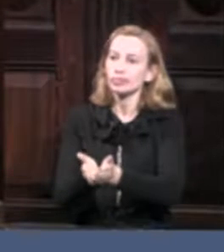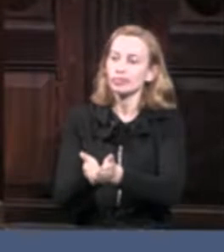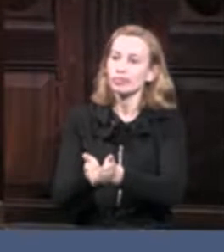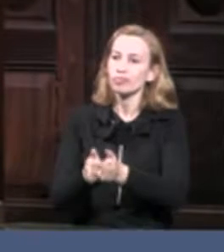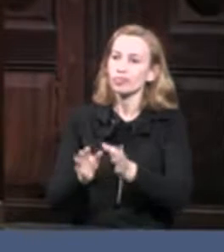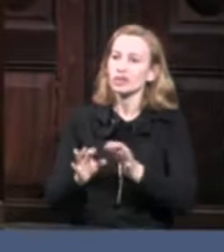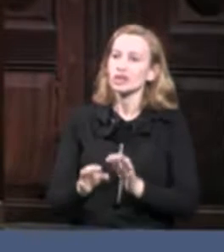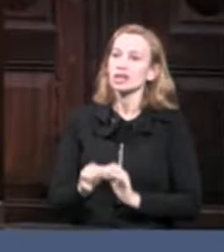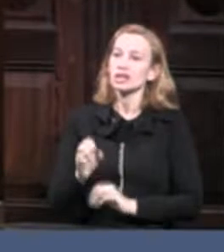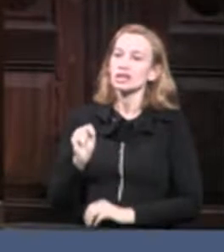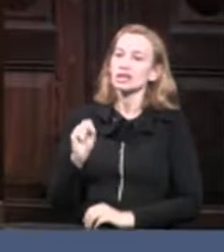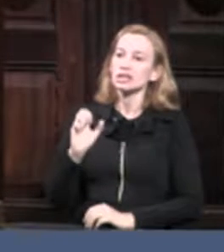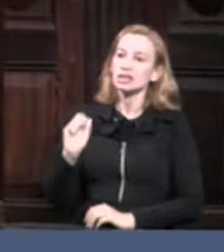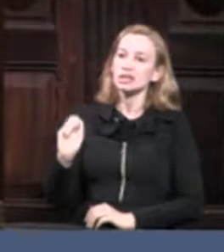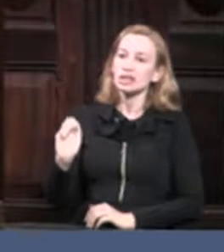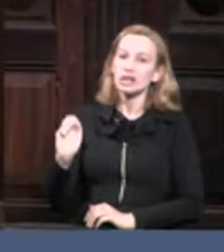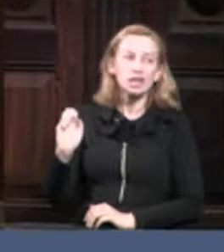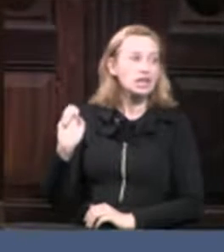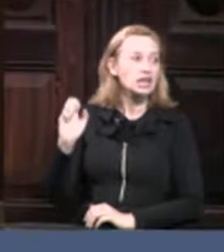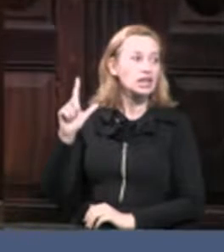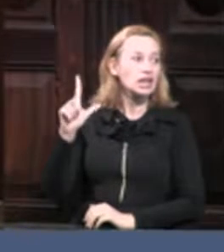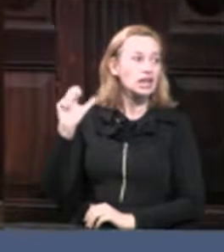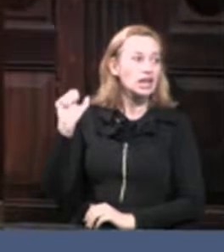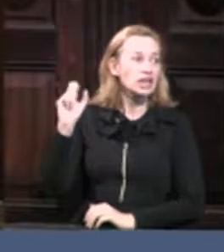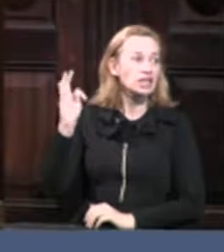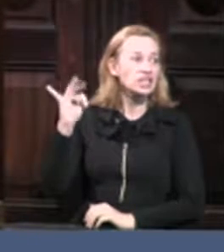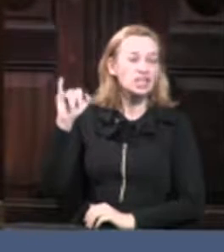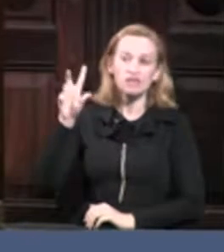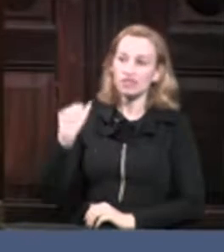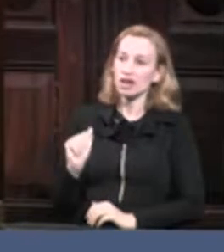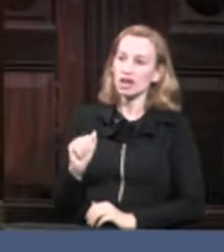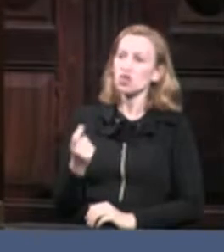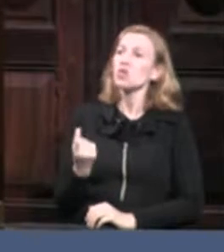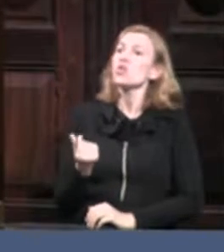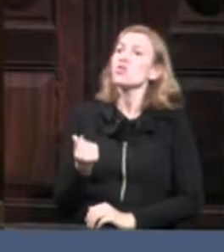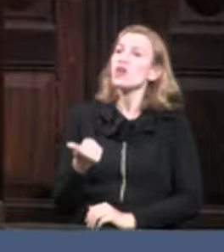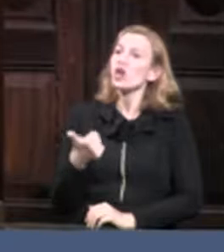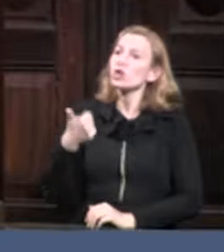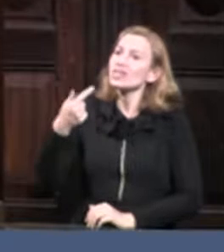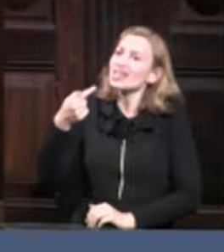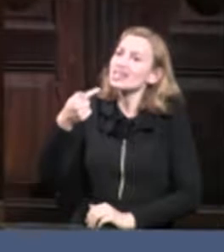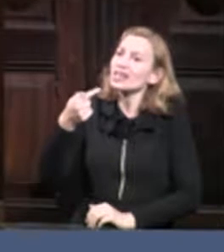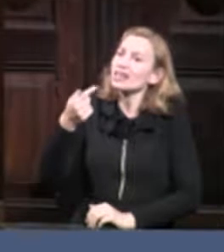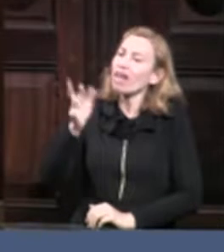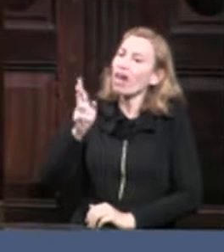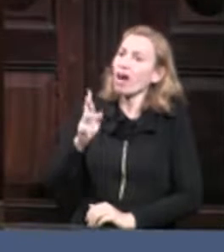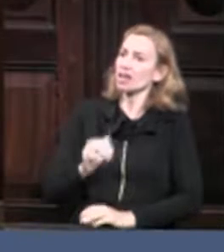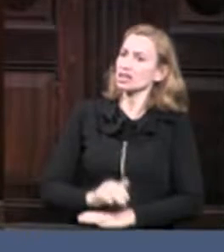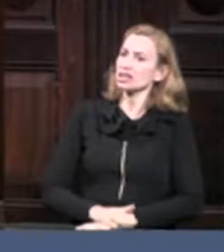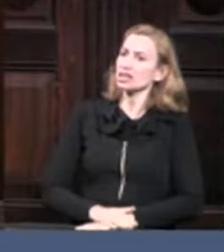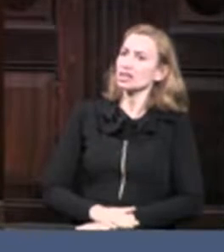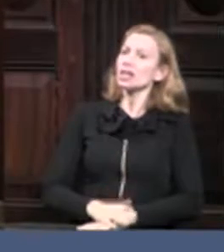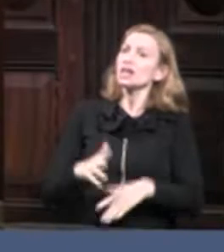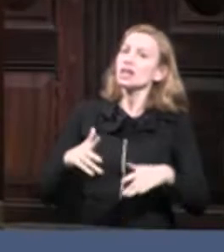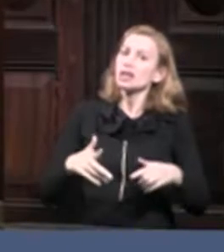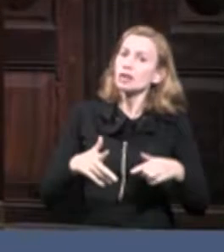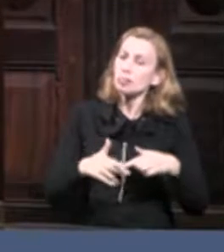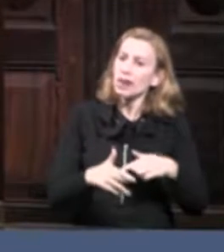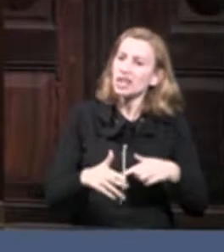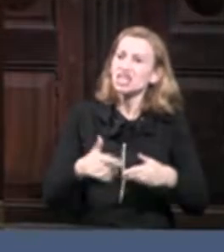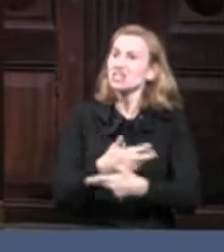linha seletiva custa ao redor de R$ 17,00, o que impede que milhares